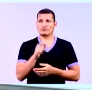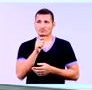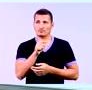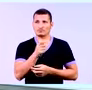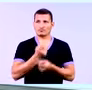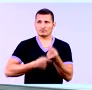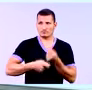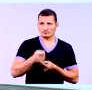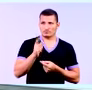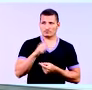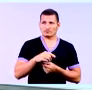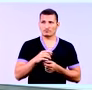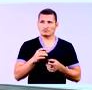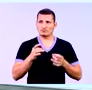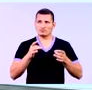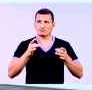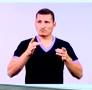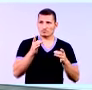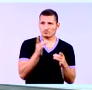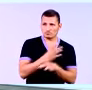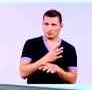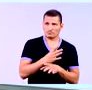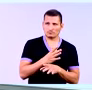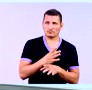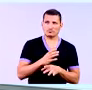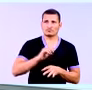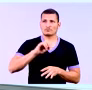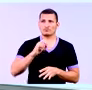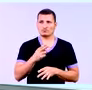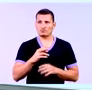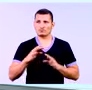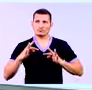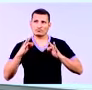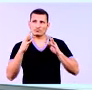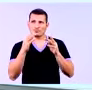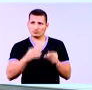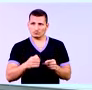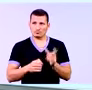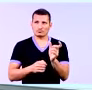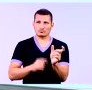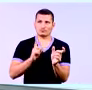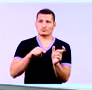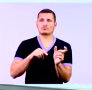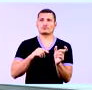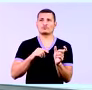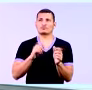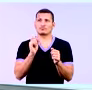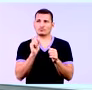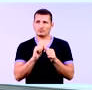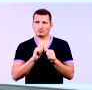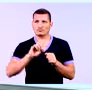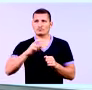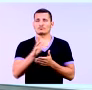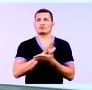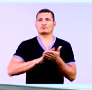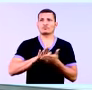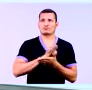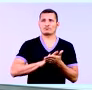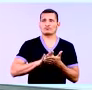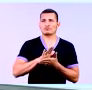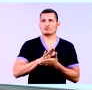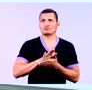é completamente realizada, ou todos esses comandos são realizados, executados e efetivados, ou nenhum é